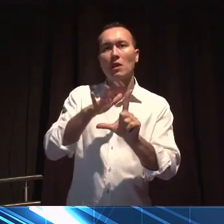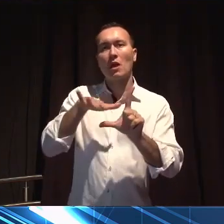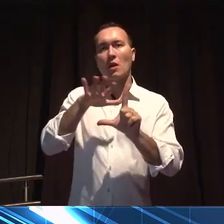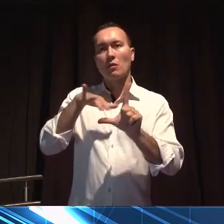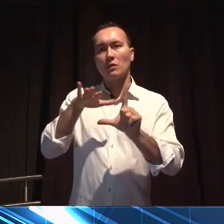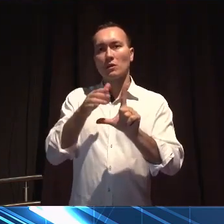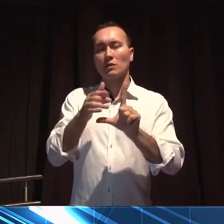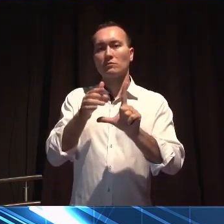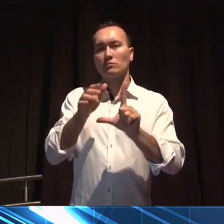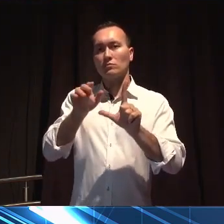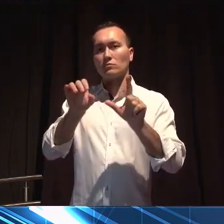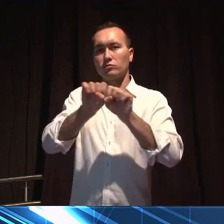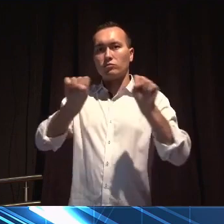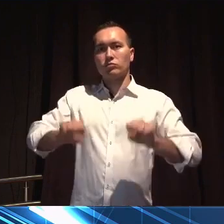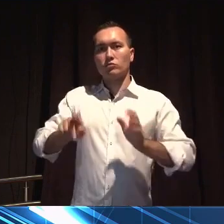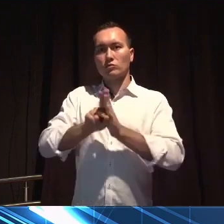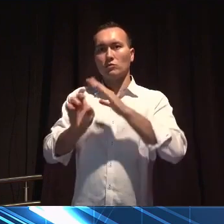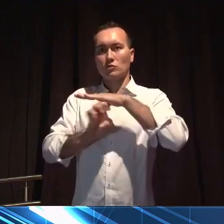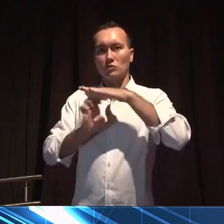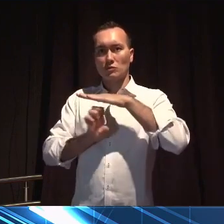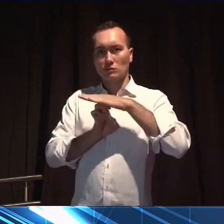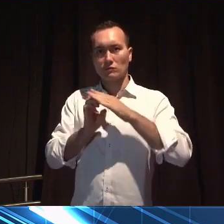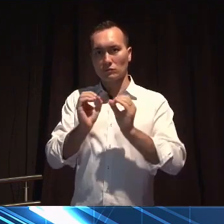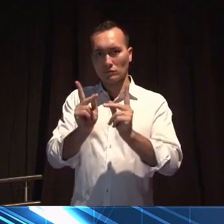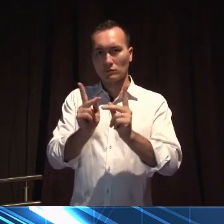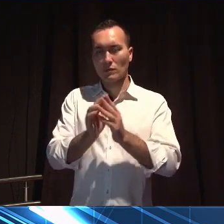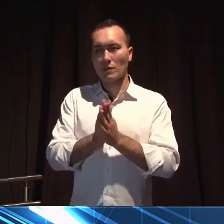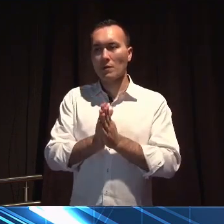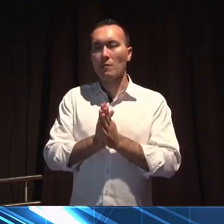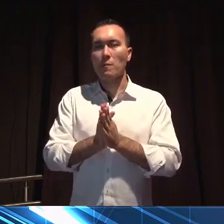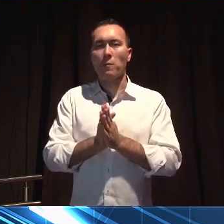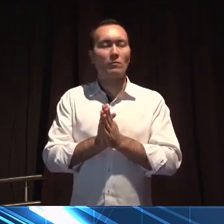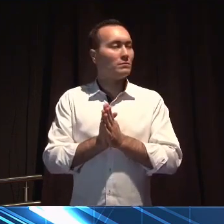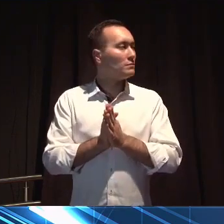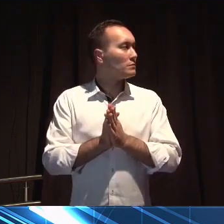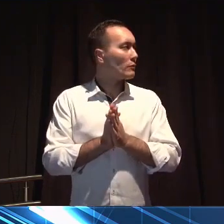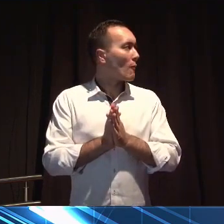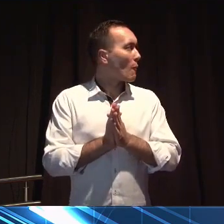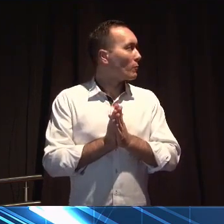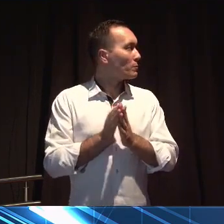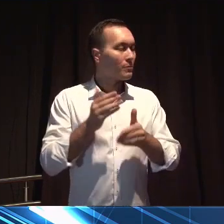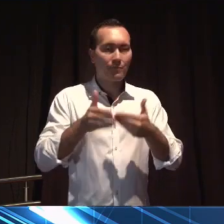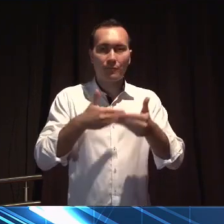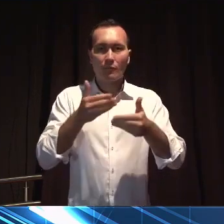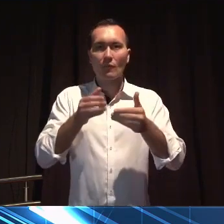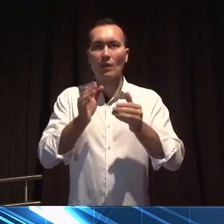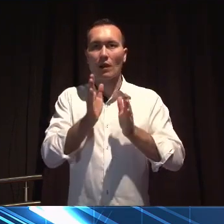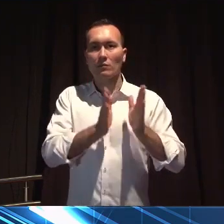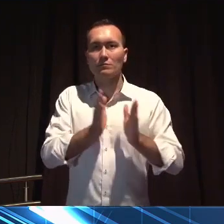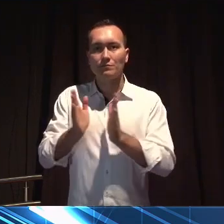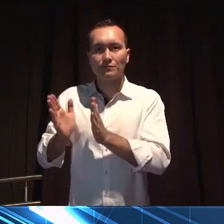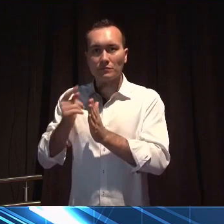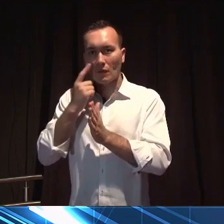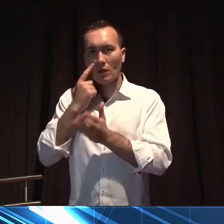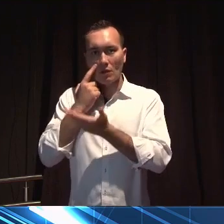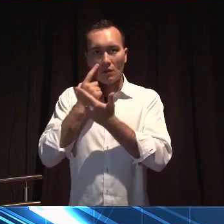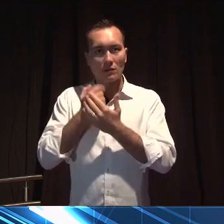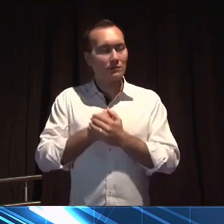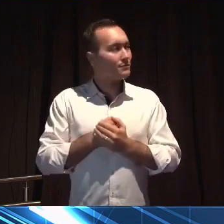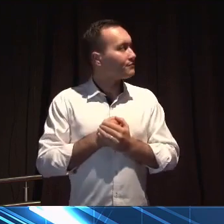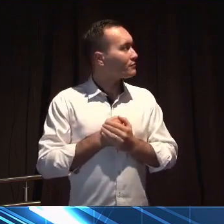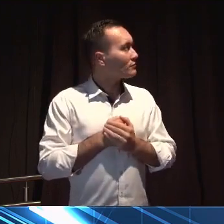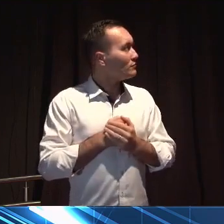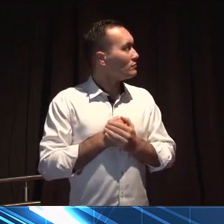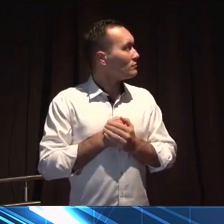Install, e ele instala, por exemplo, na tua instância, né? Só para me explicar aqui. Mais ou menos assim que a Atlassian funciona, né? Tu tem a Atlassian, a empresa como um todo, e